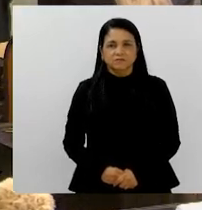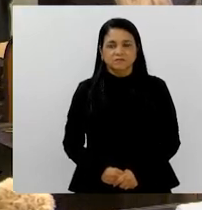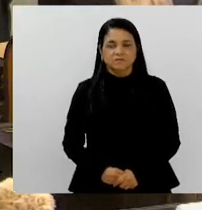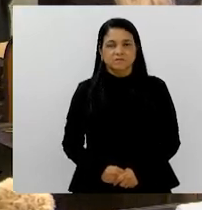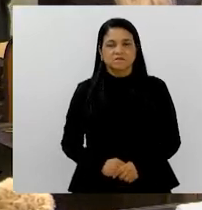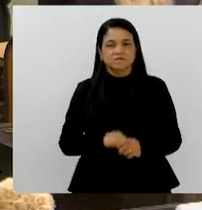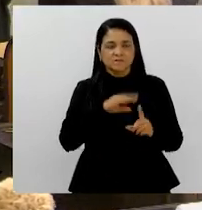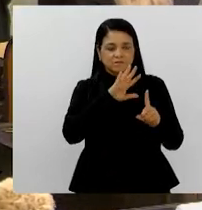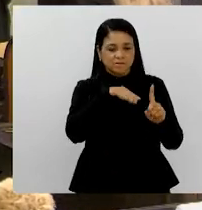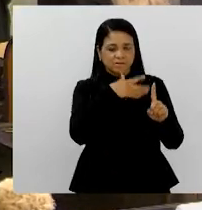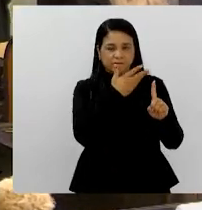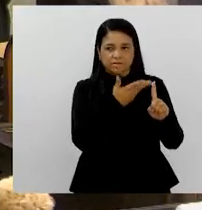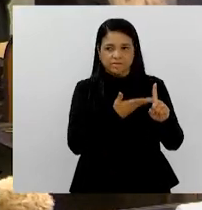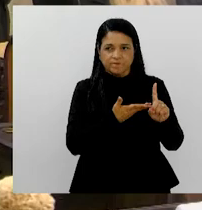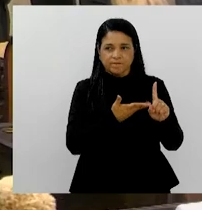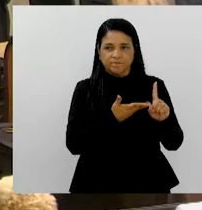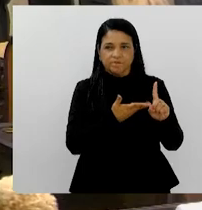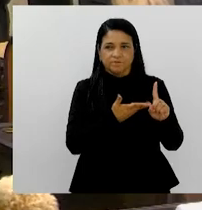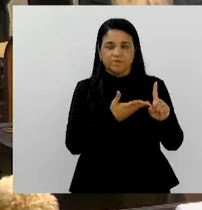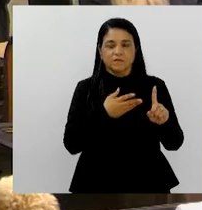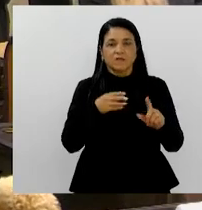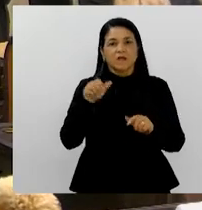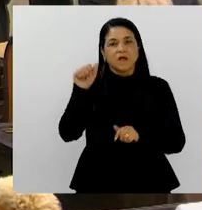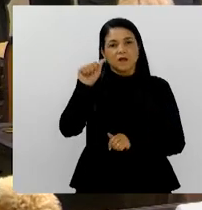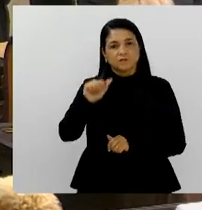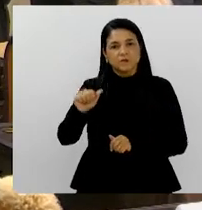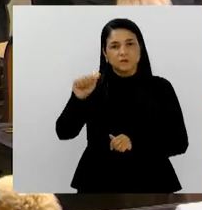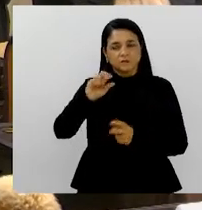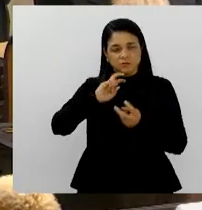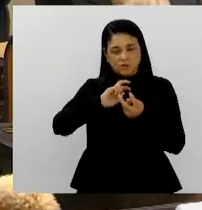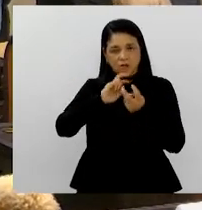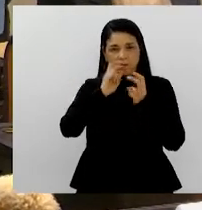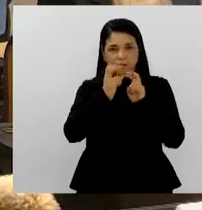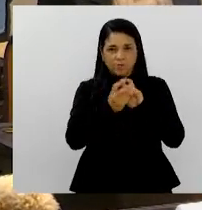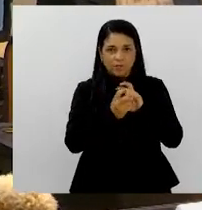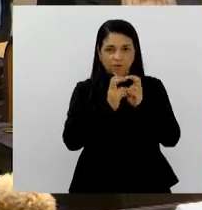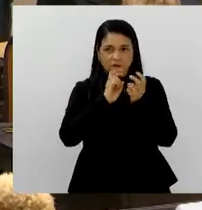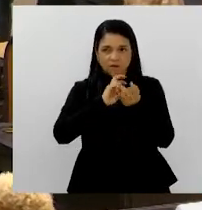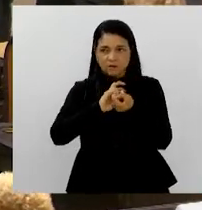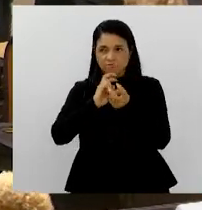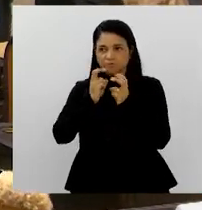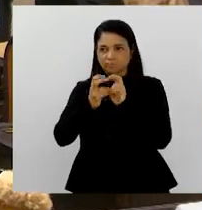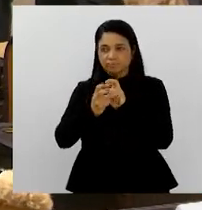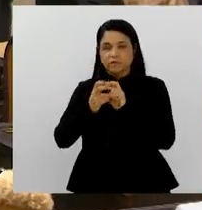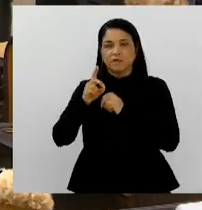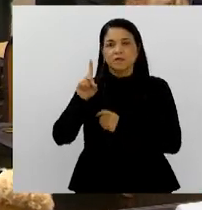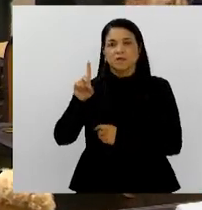Próxima agraciada, Associação de Capoeira Desbravadores.